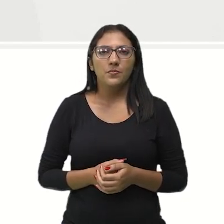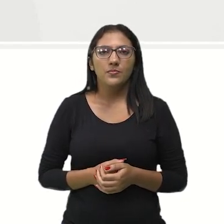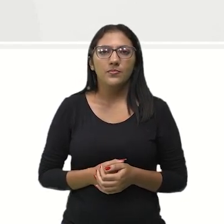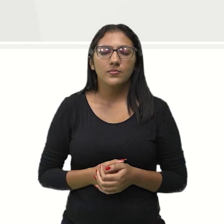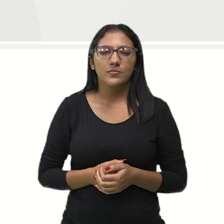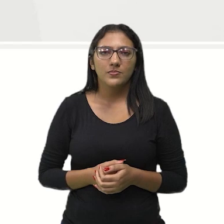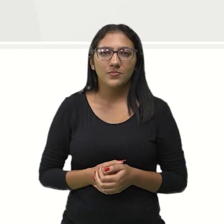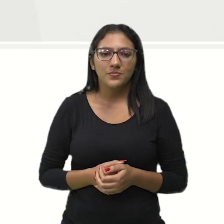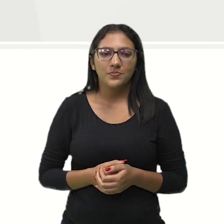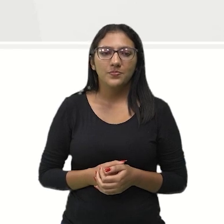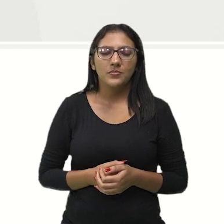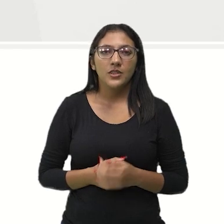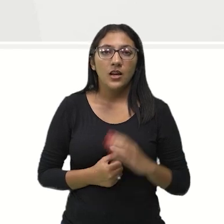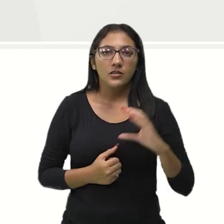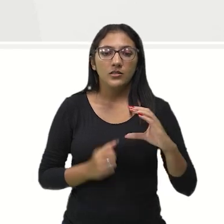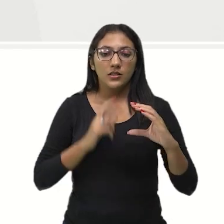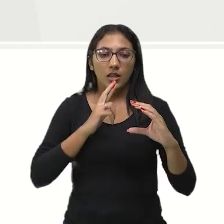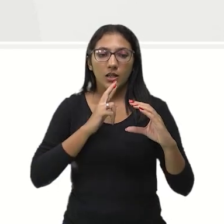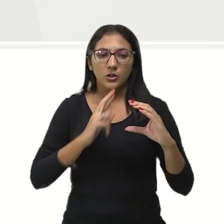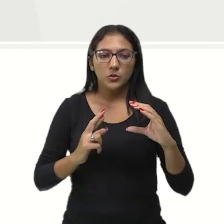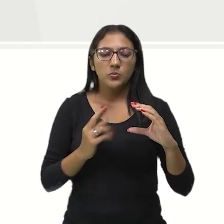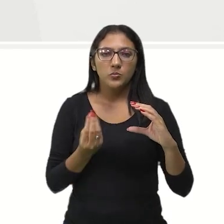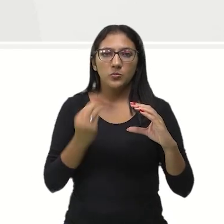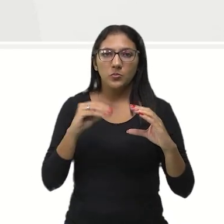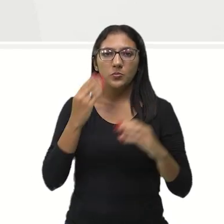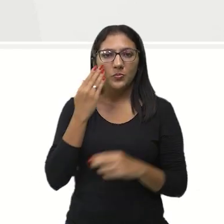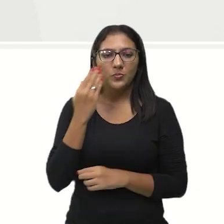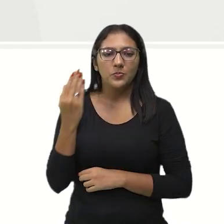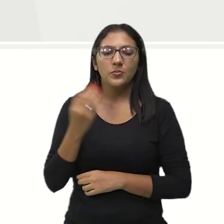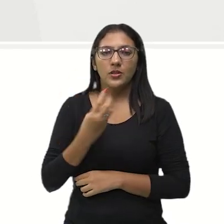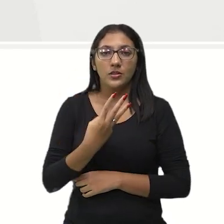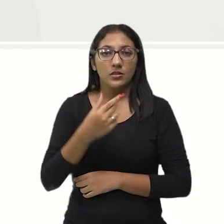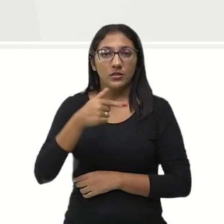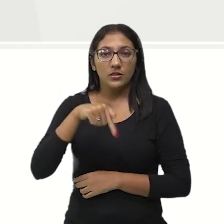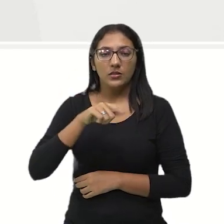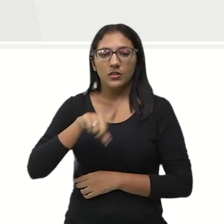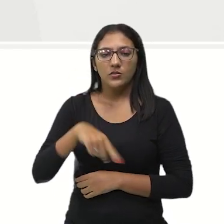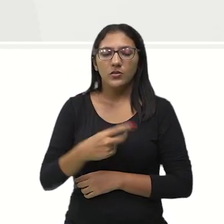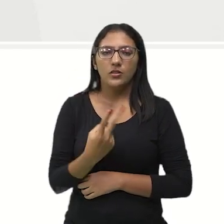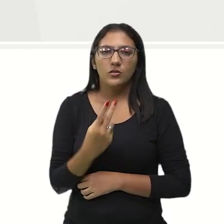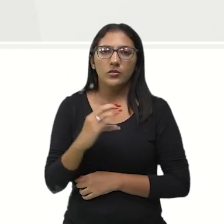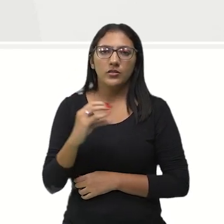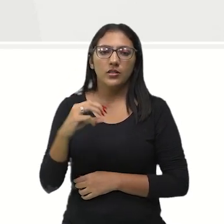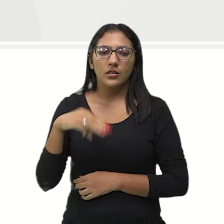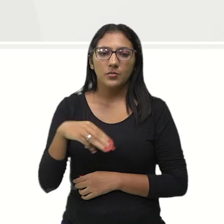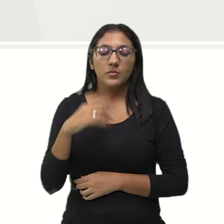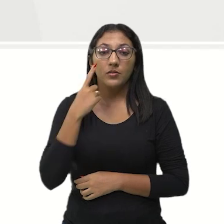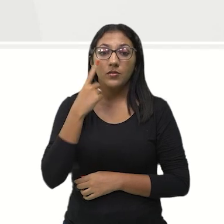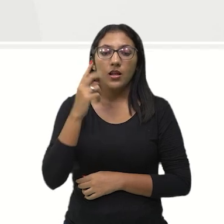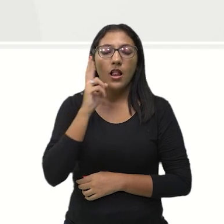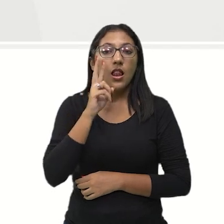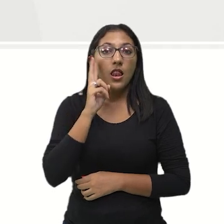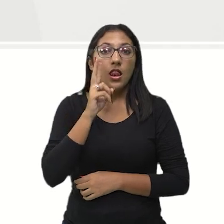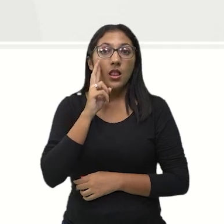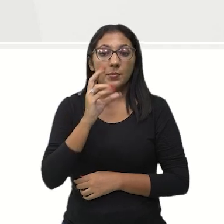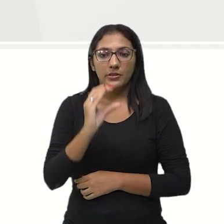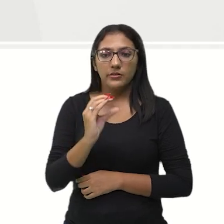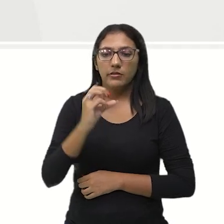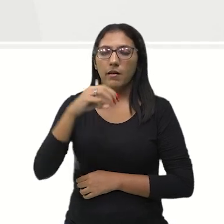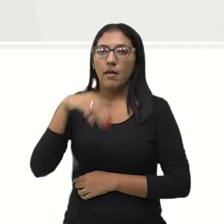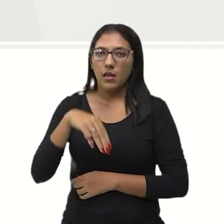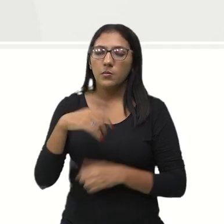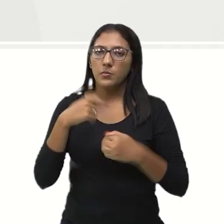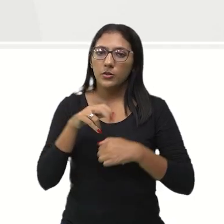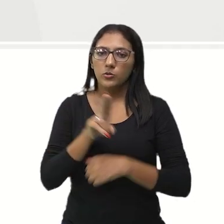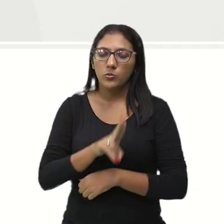37,2. E olha a unidade, ó, centímetro, tá, pessoal? Porque estamos trabalhando com a unidade de centímetro. Pronto. Eis aqui a nossa resposta